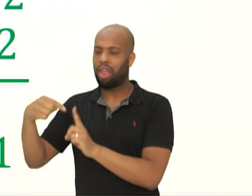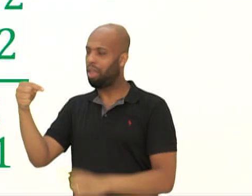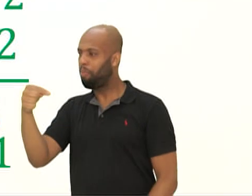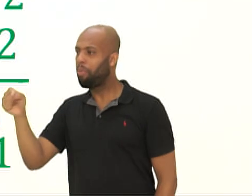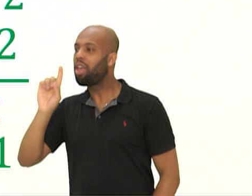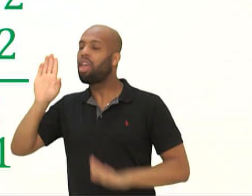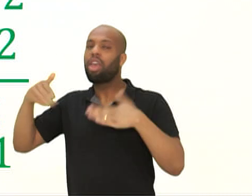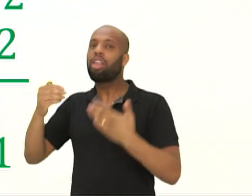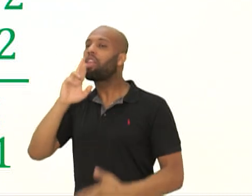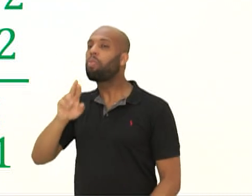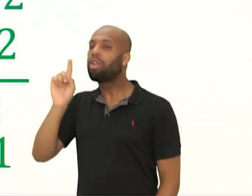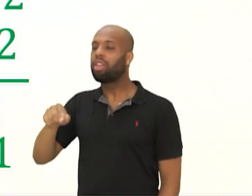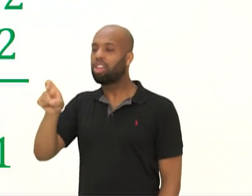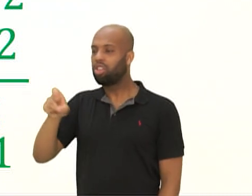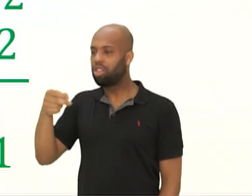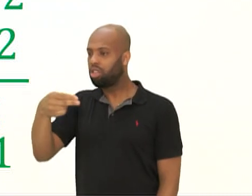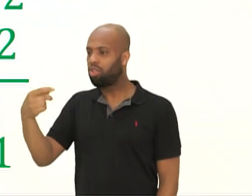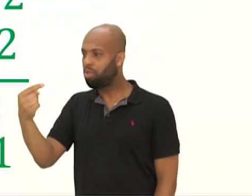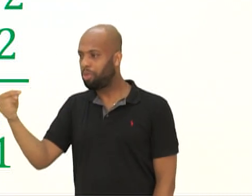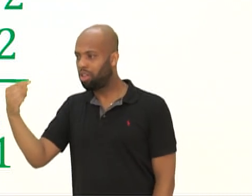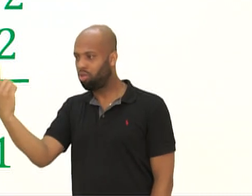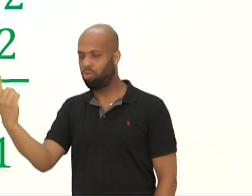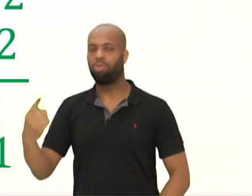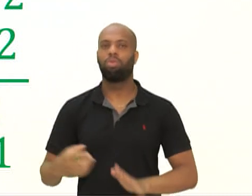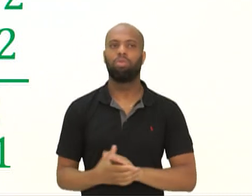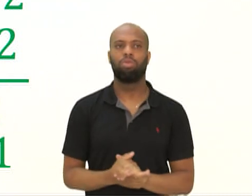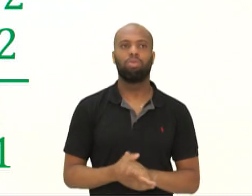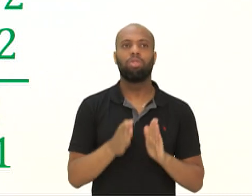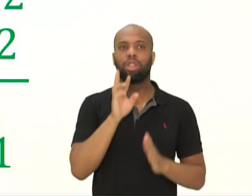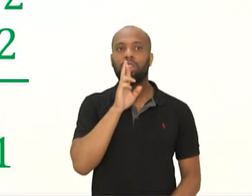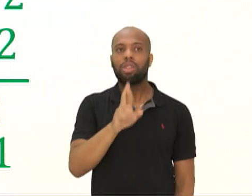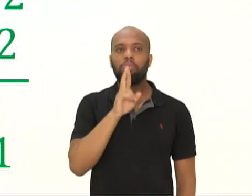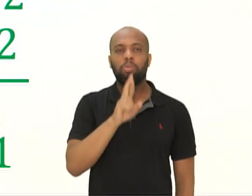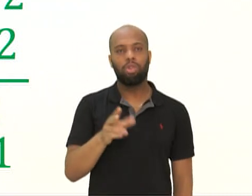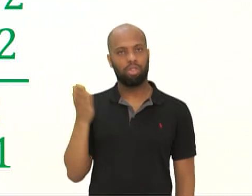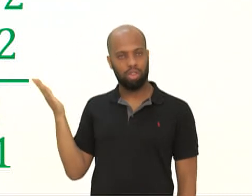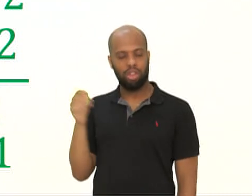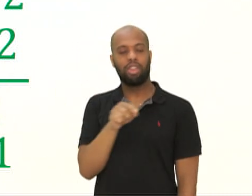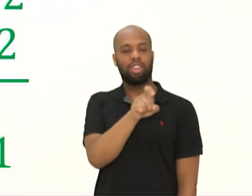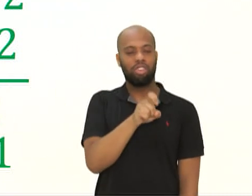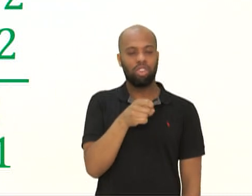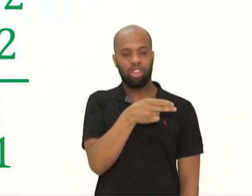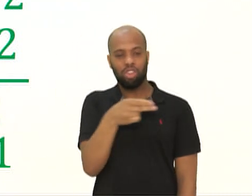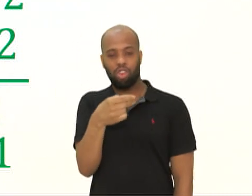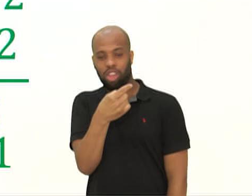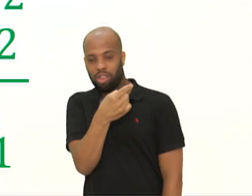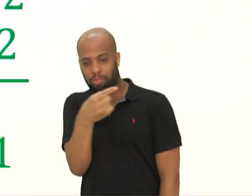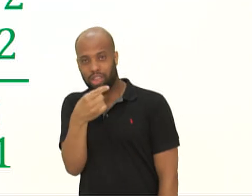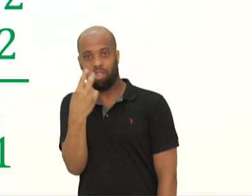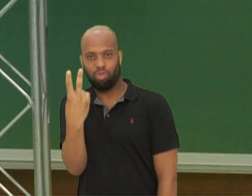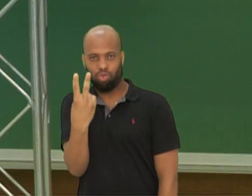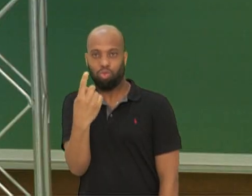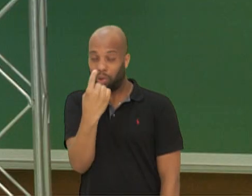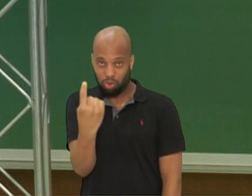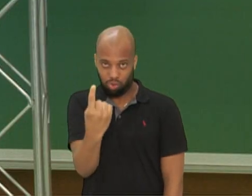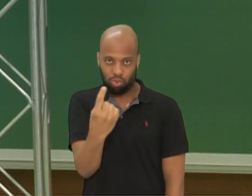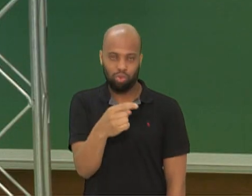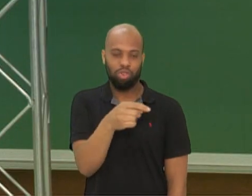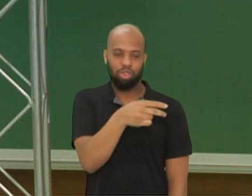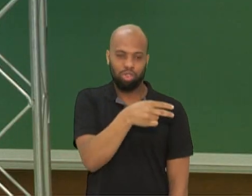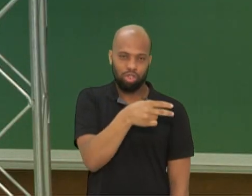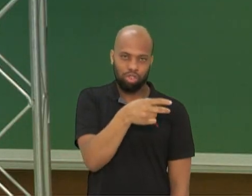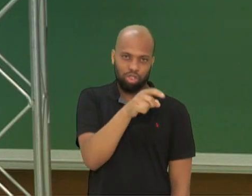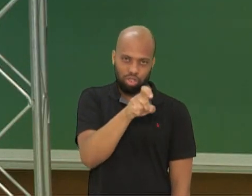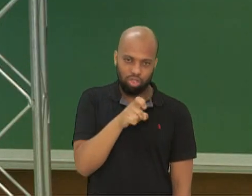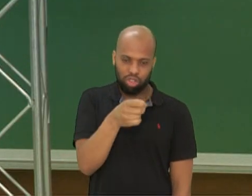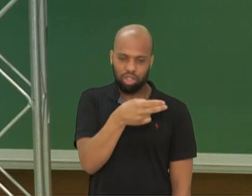seja, igualar as bases. Aí você fala, professor, mas como que eu vou igualar a base nesse exercício? Como que eu vou decompor o 1